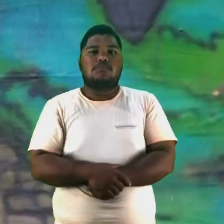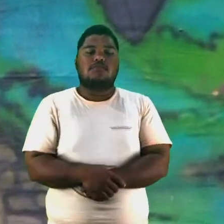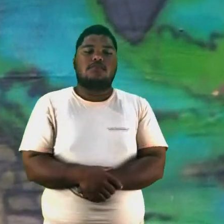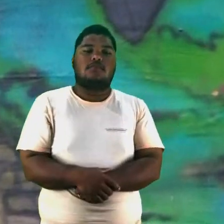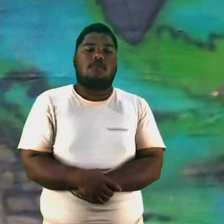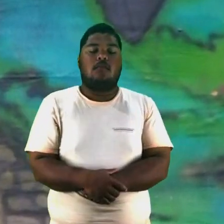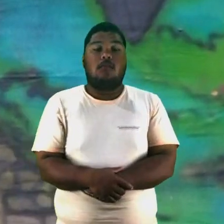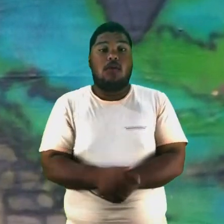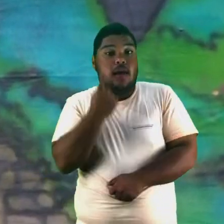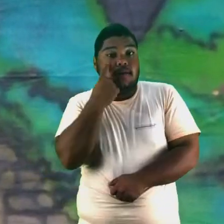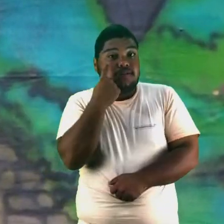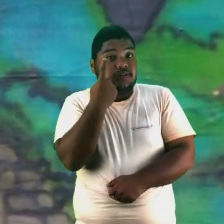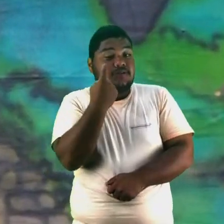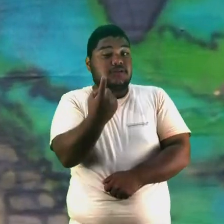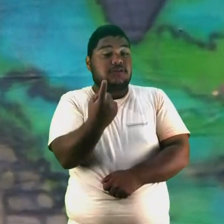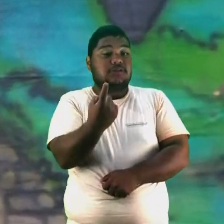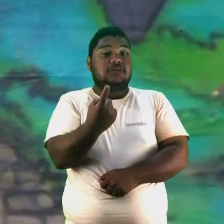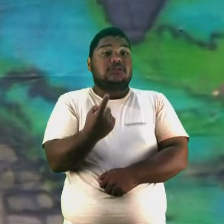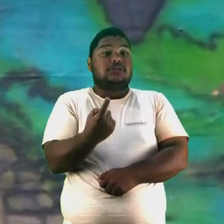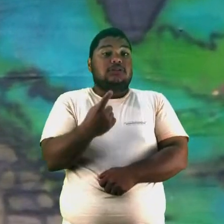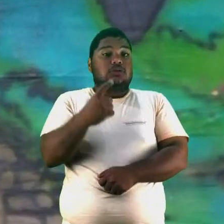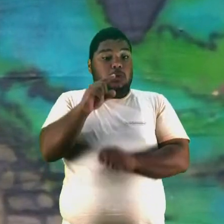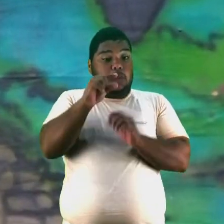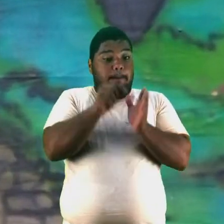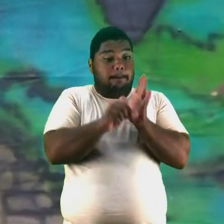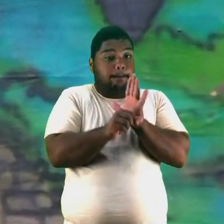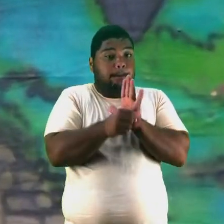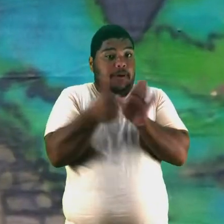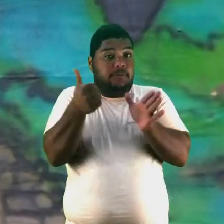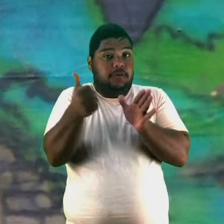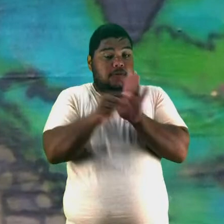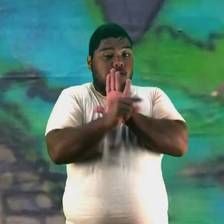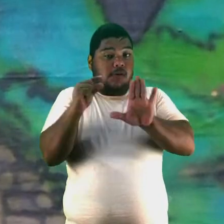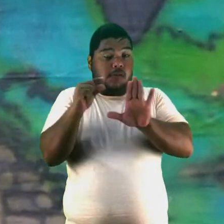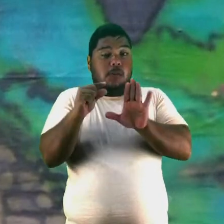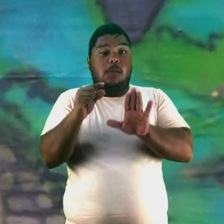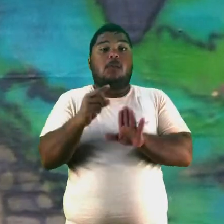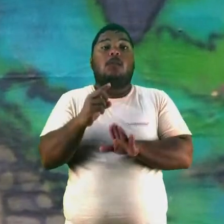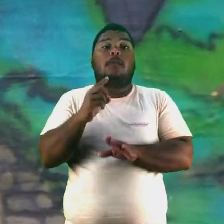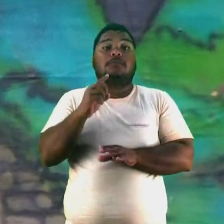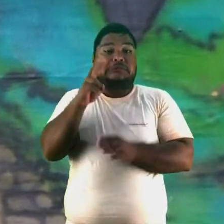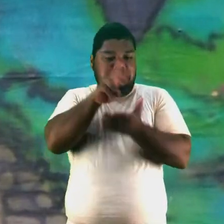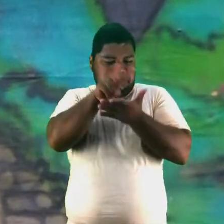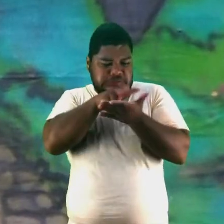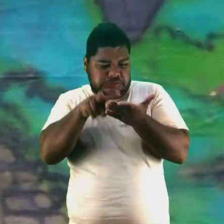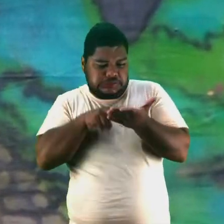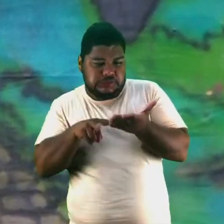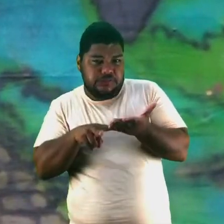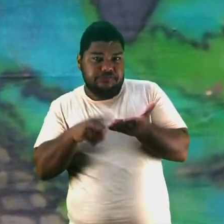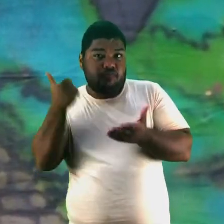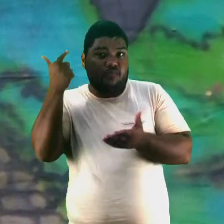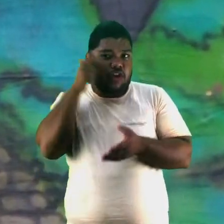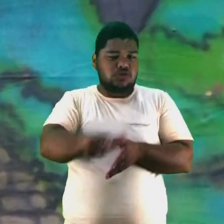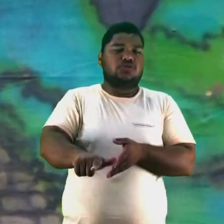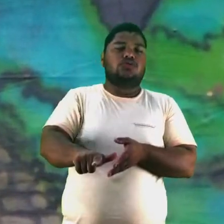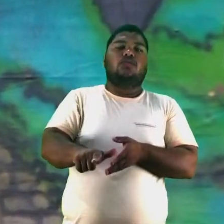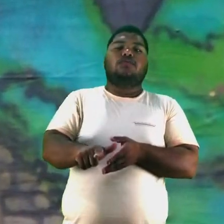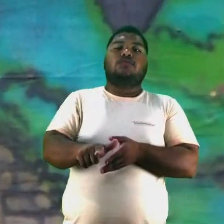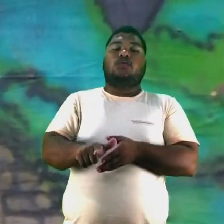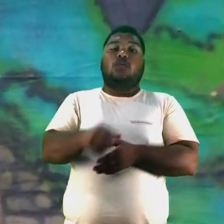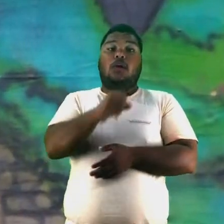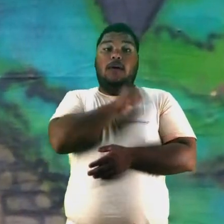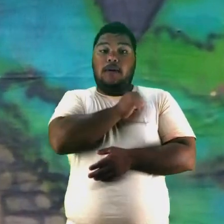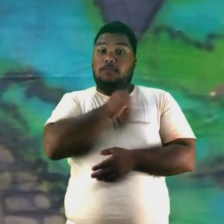É interessante que aqui no primeiro verso que eu li com você, mais uma vez o apóstolo